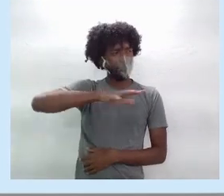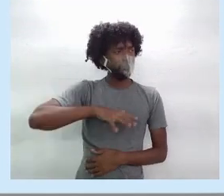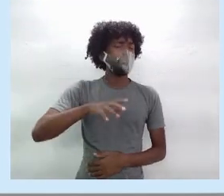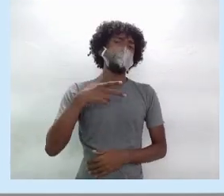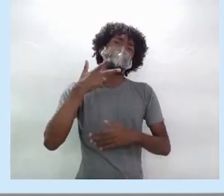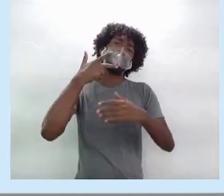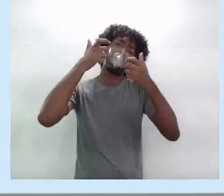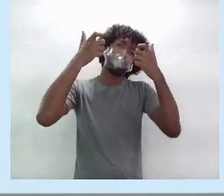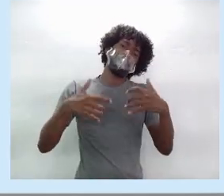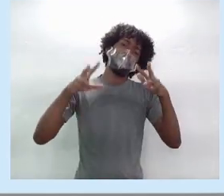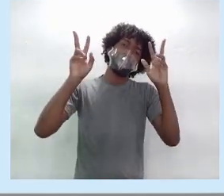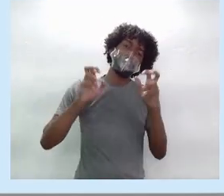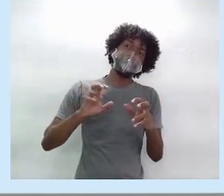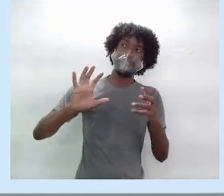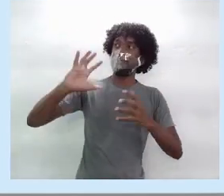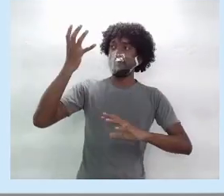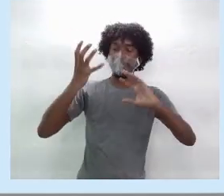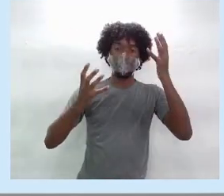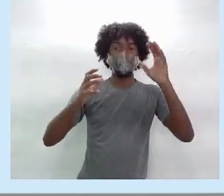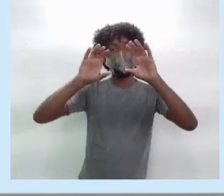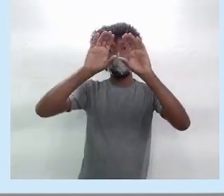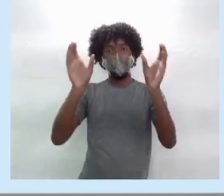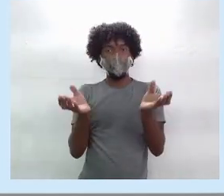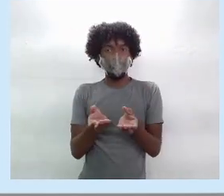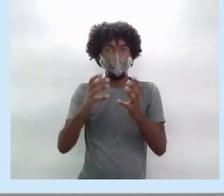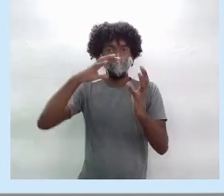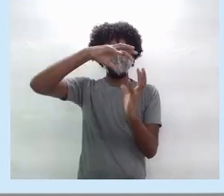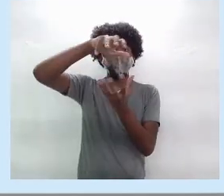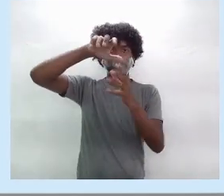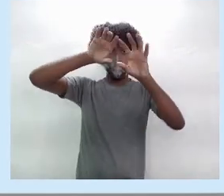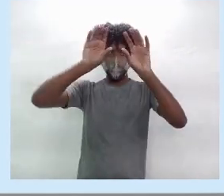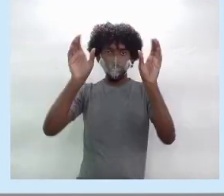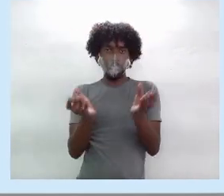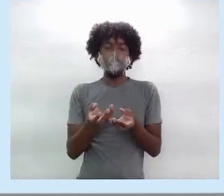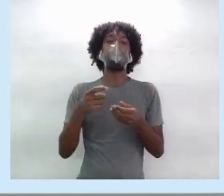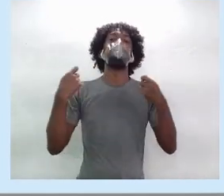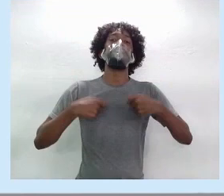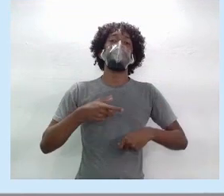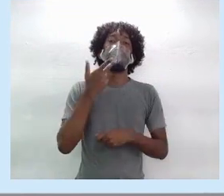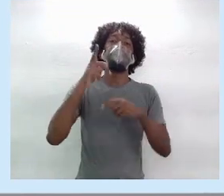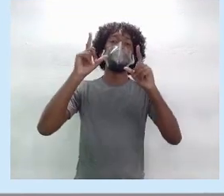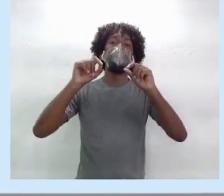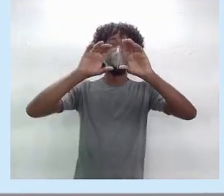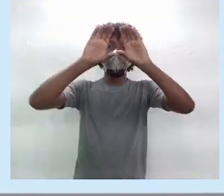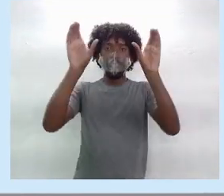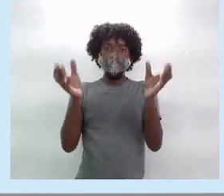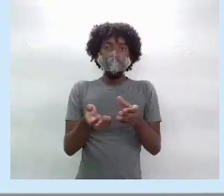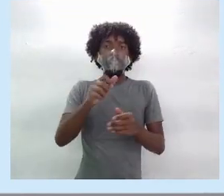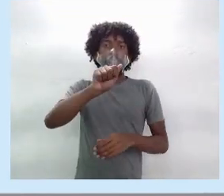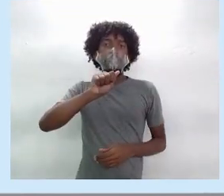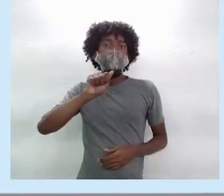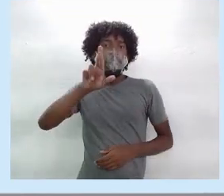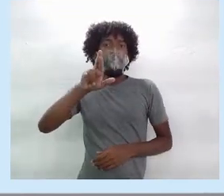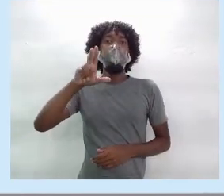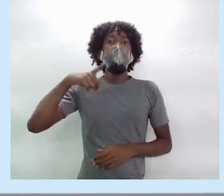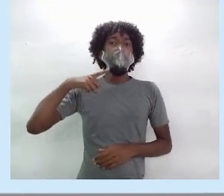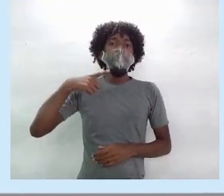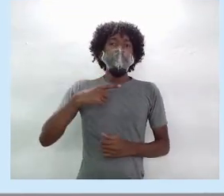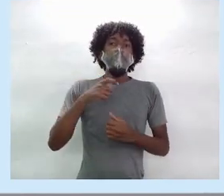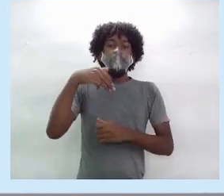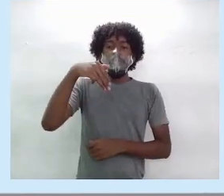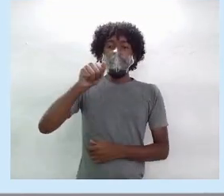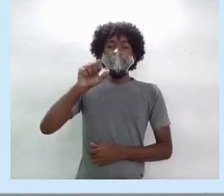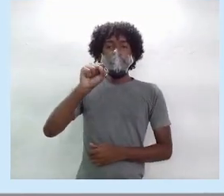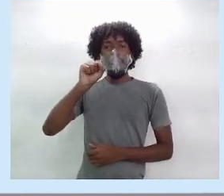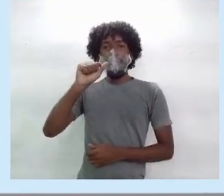fenômenos, né, atmosféricos, eu tenho que falar sobre massas de ar. Existem massas de ar de